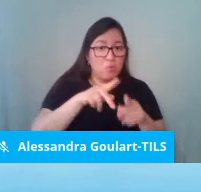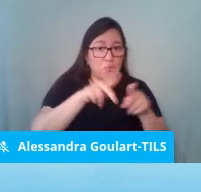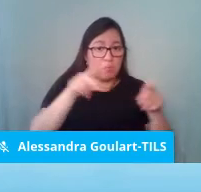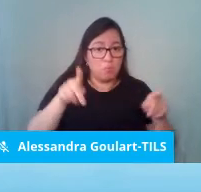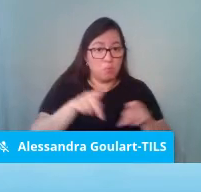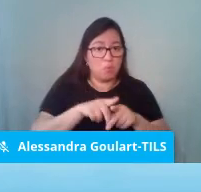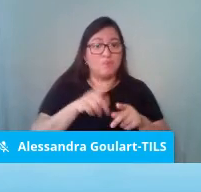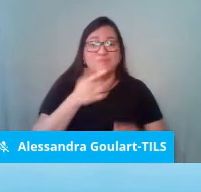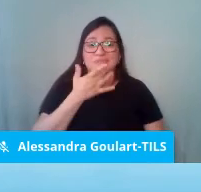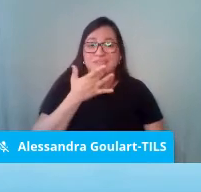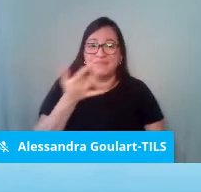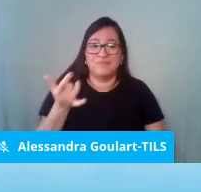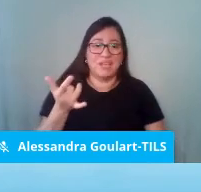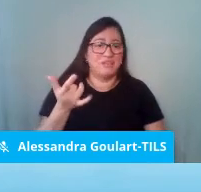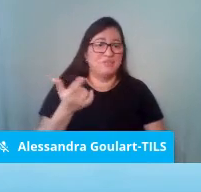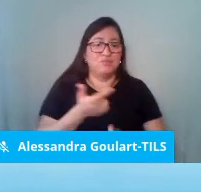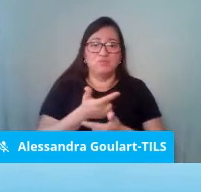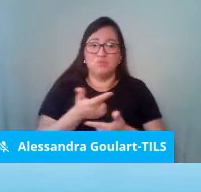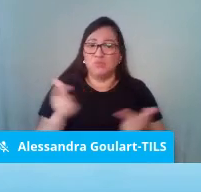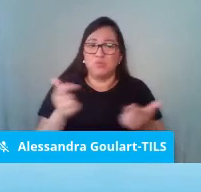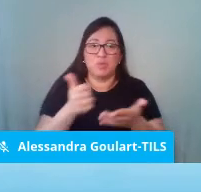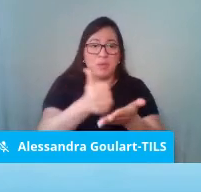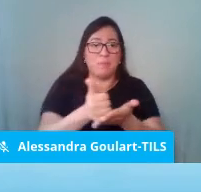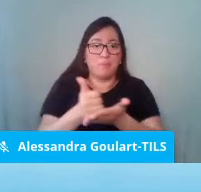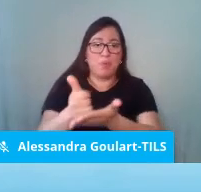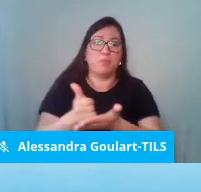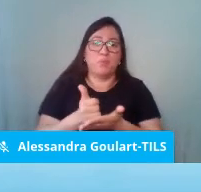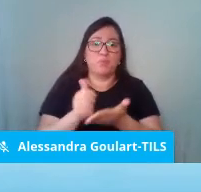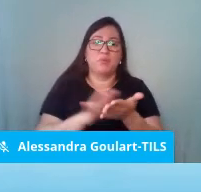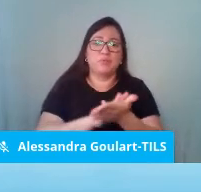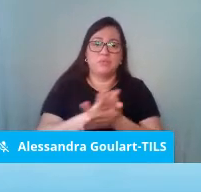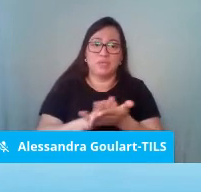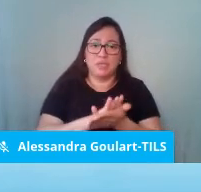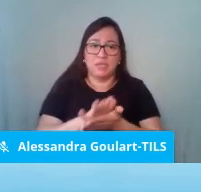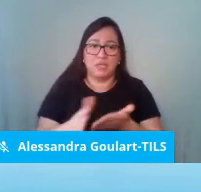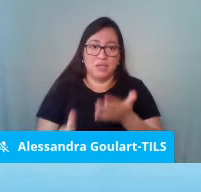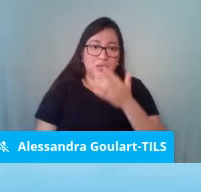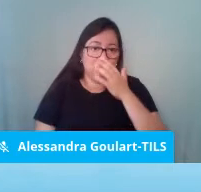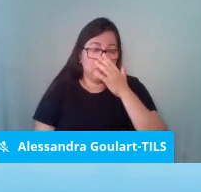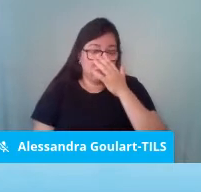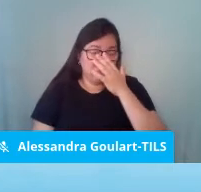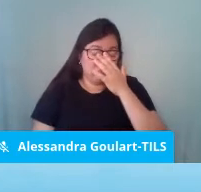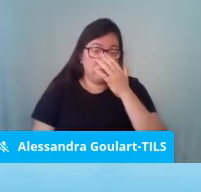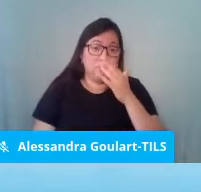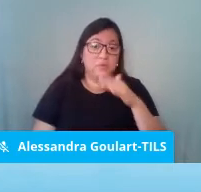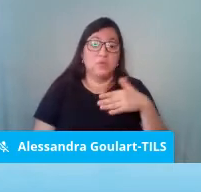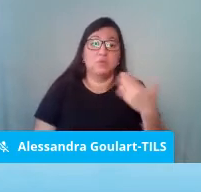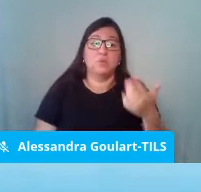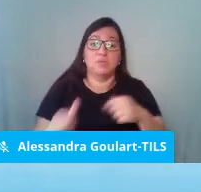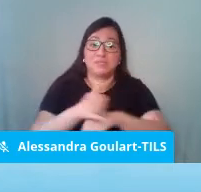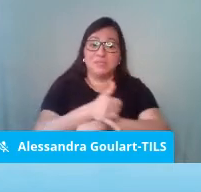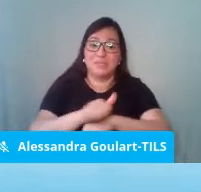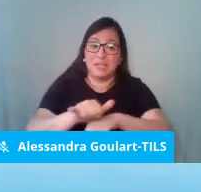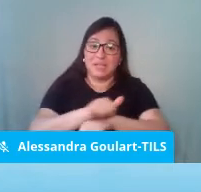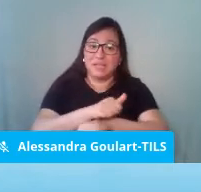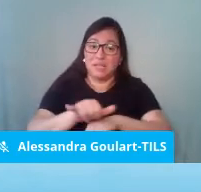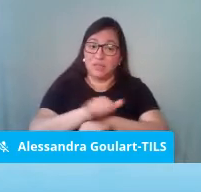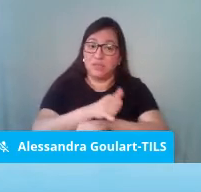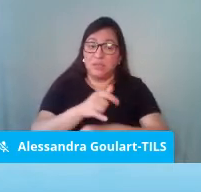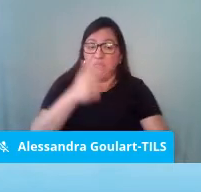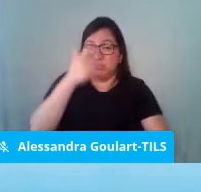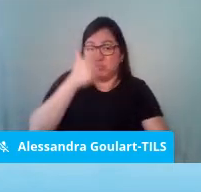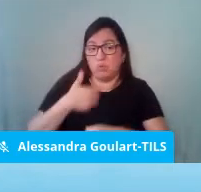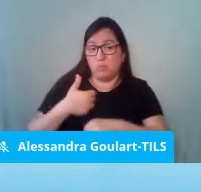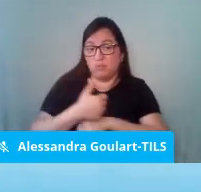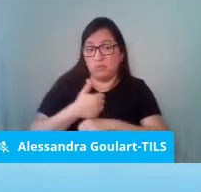vulneráveis. Né? Eu vou falar um pouco agora para vocês quais são as estratégias de enfrentamento que a gente pode ter, tanto os visitadores quanto os